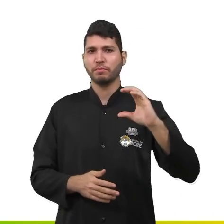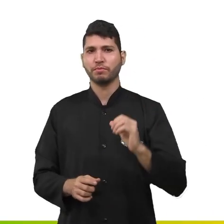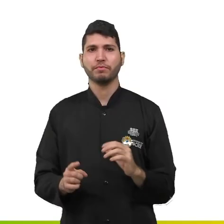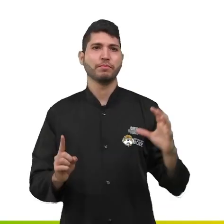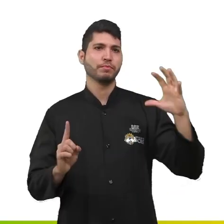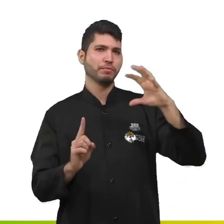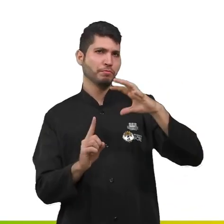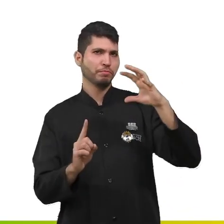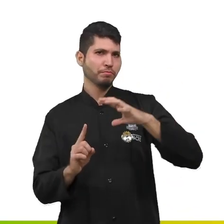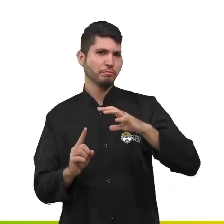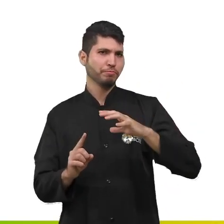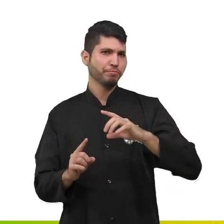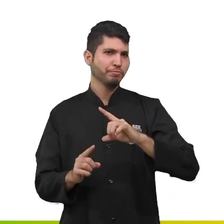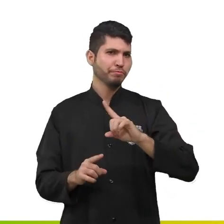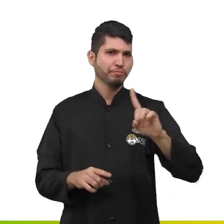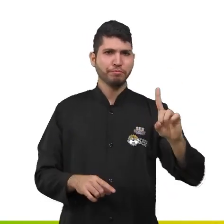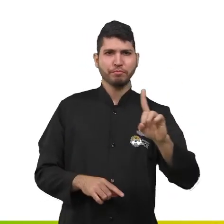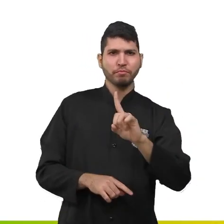influência negativa